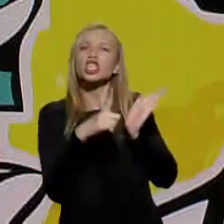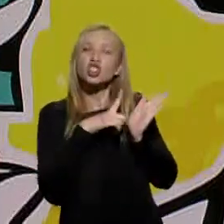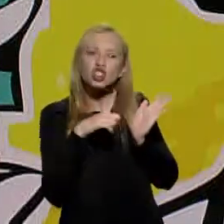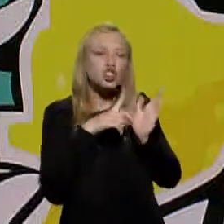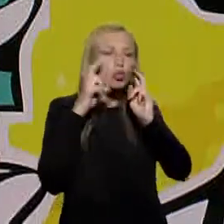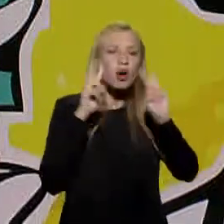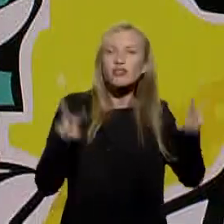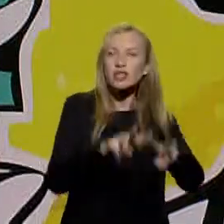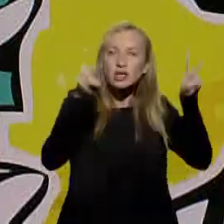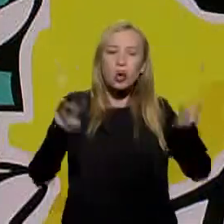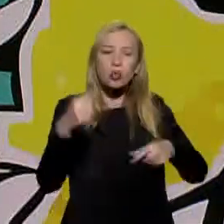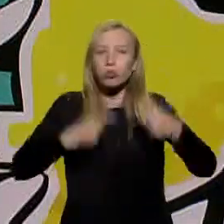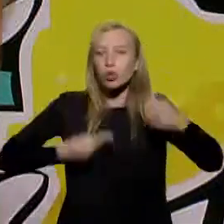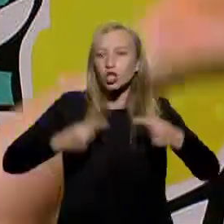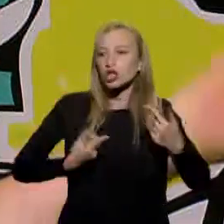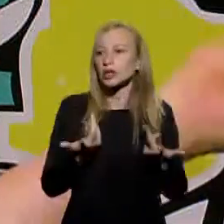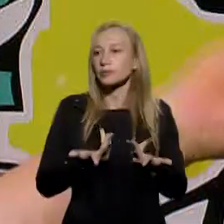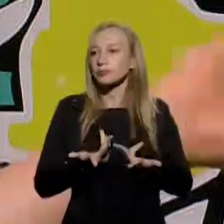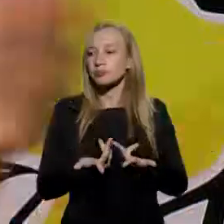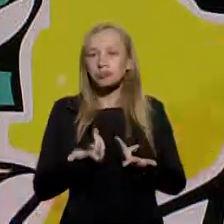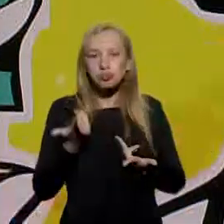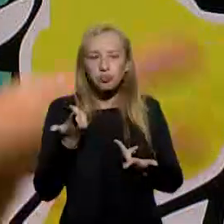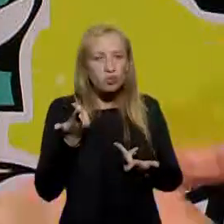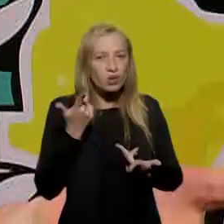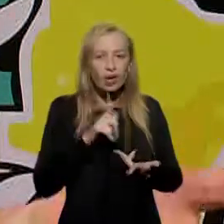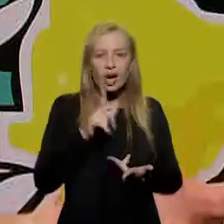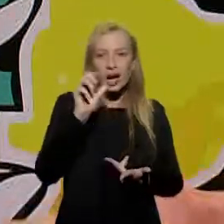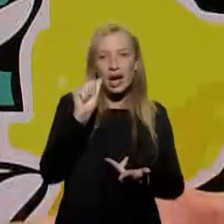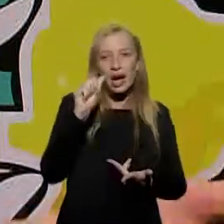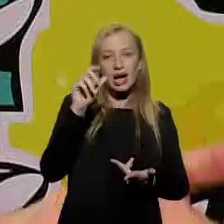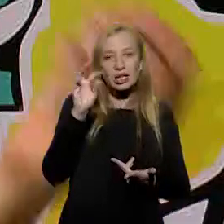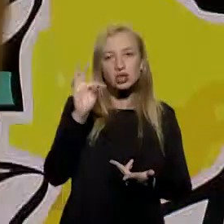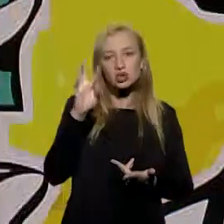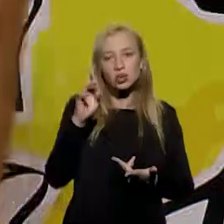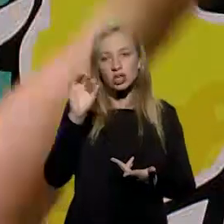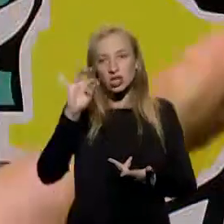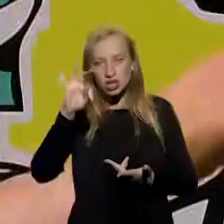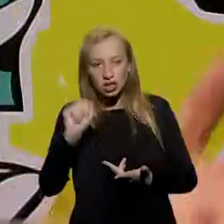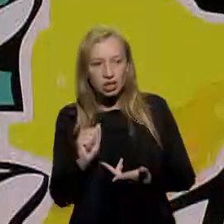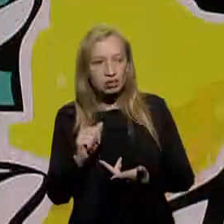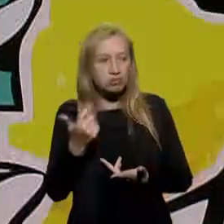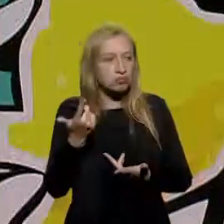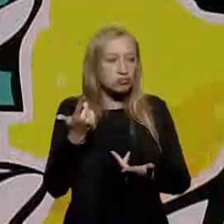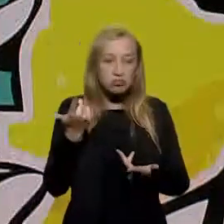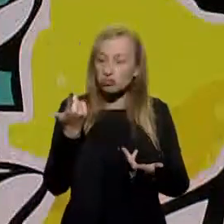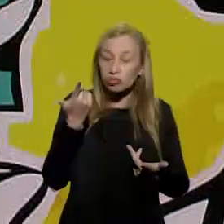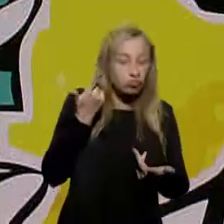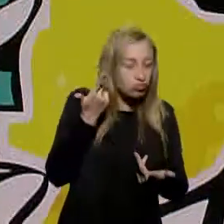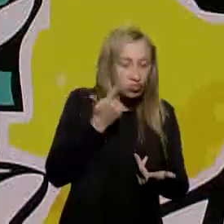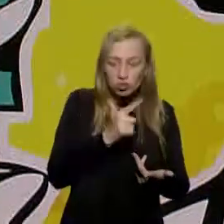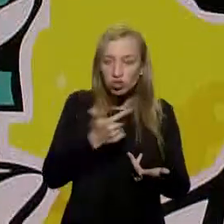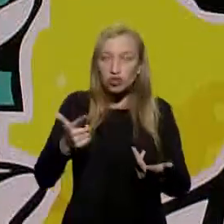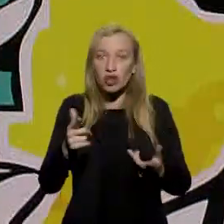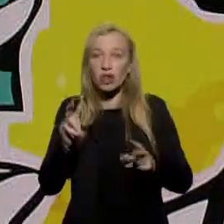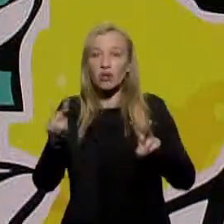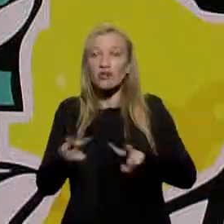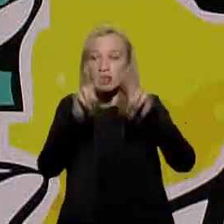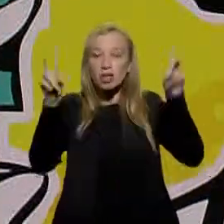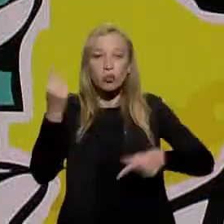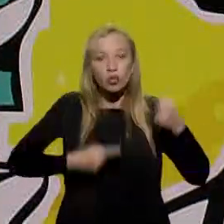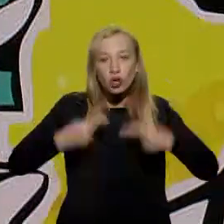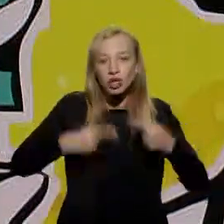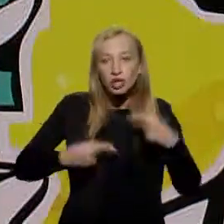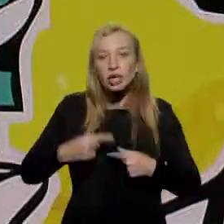tinham uma visão política que ninguém consegue ser um caricaturista se não tiver uma visão política muito afiada né ela tinha essa visão política